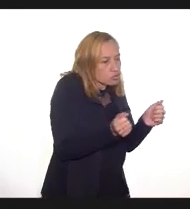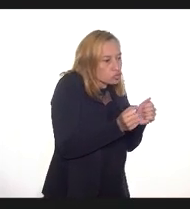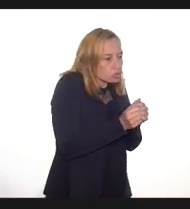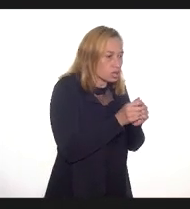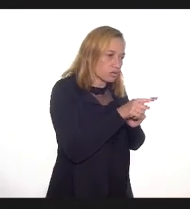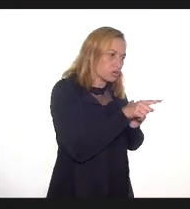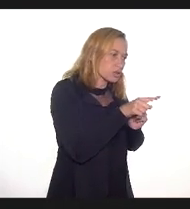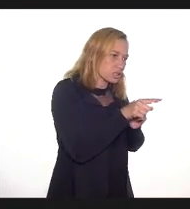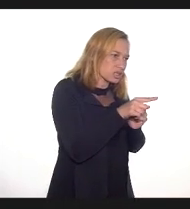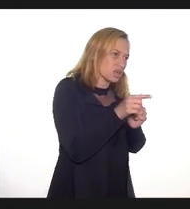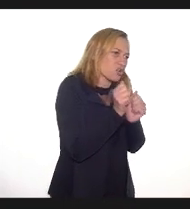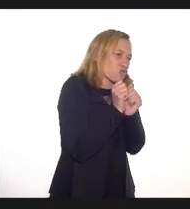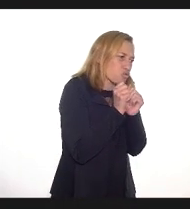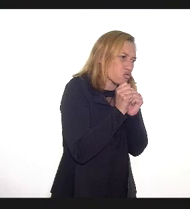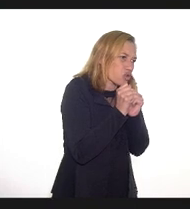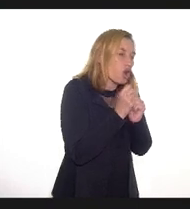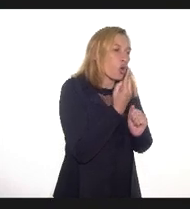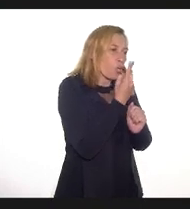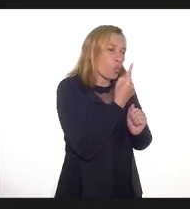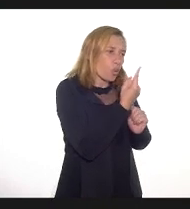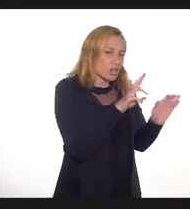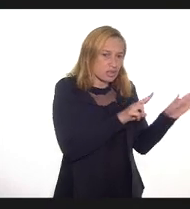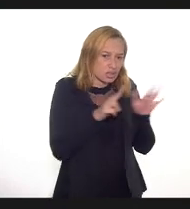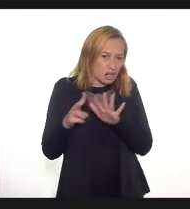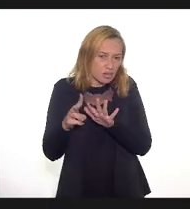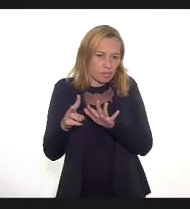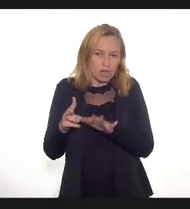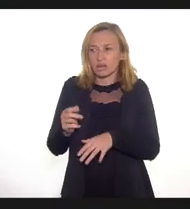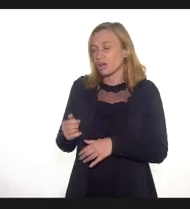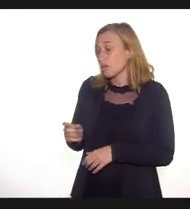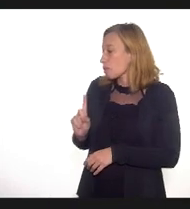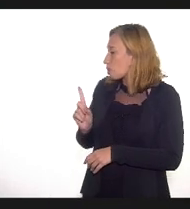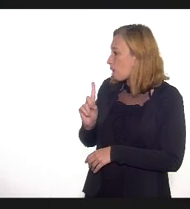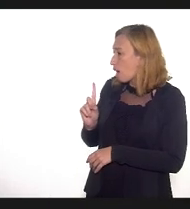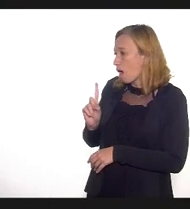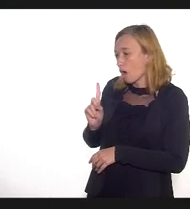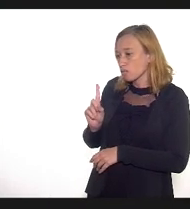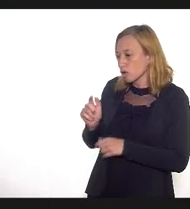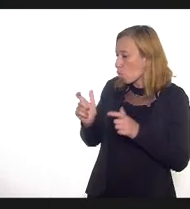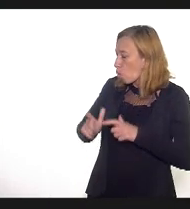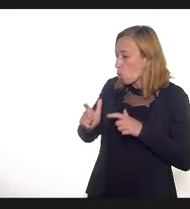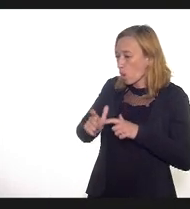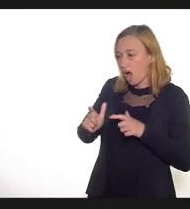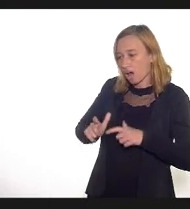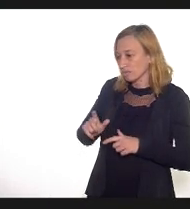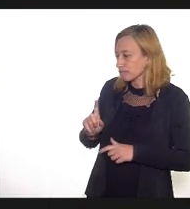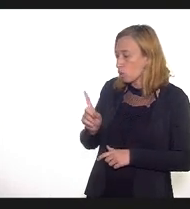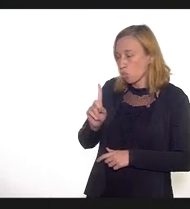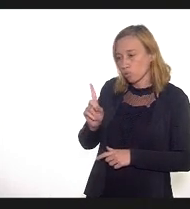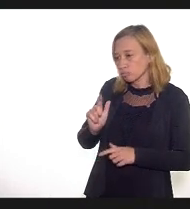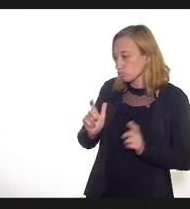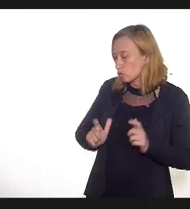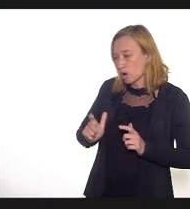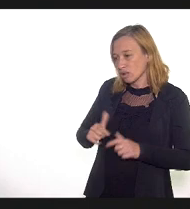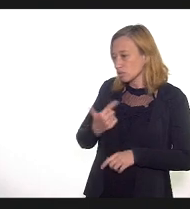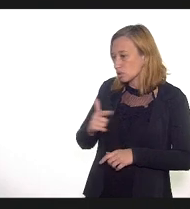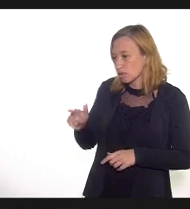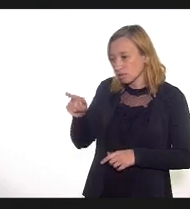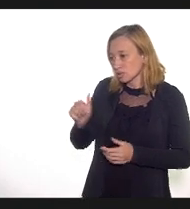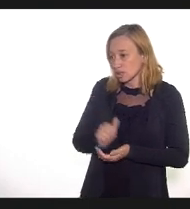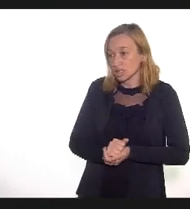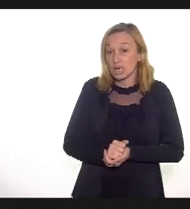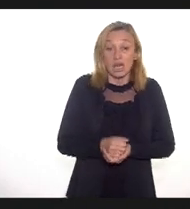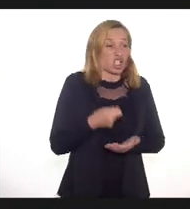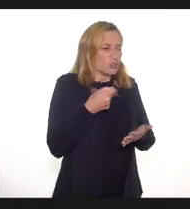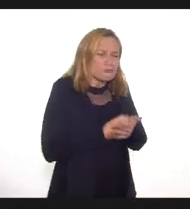tenda? E durante uma semana o Sheik Árabe disse para o camelo: não, não há espaço para você. Mas de